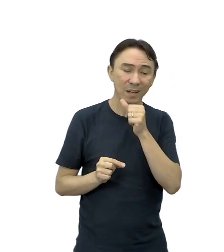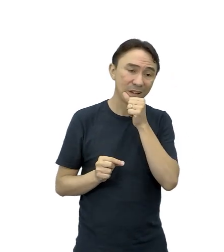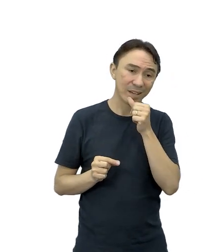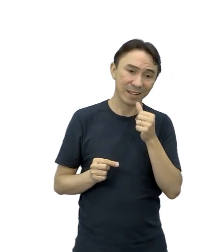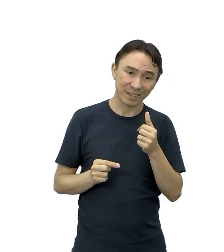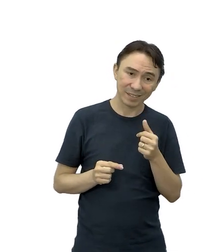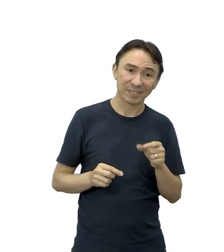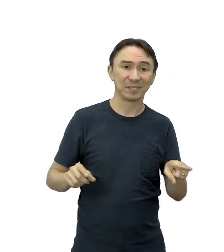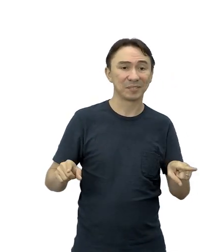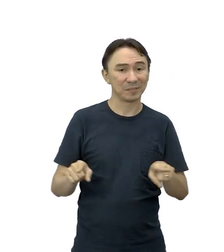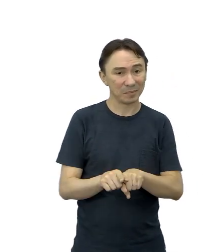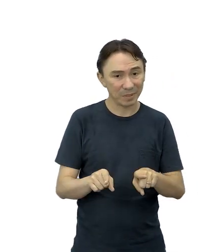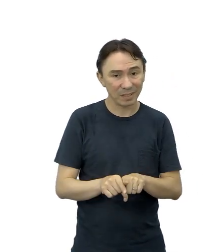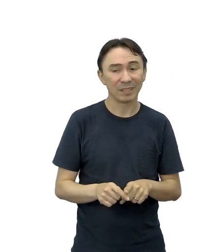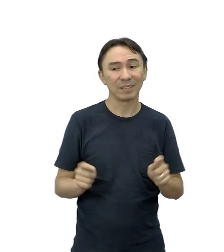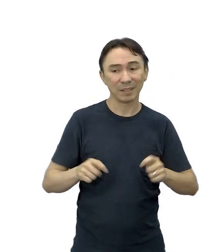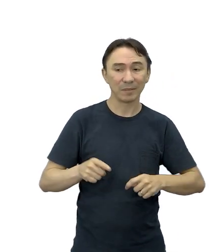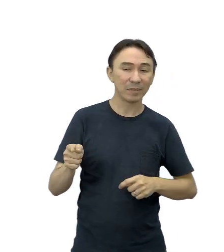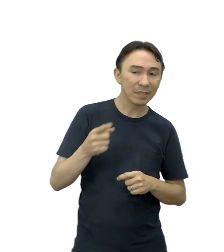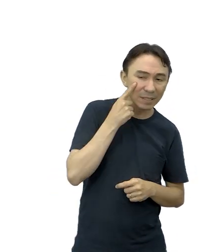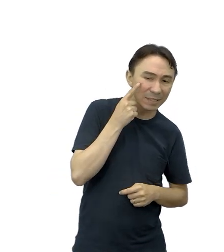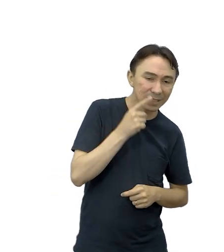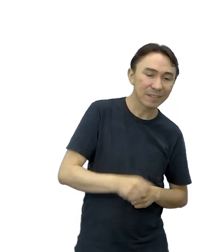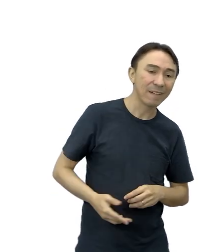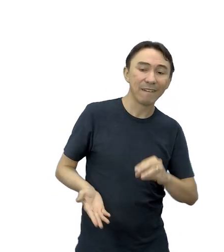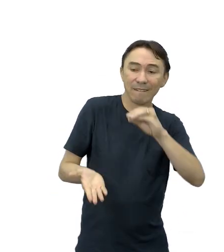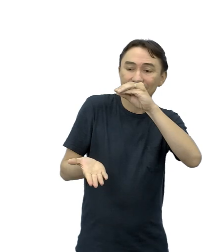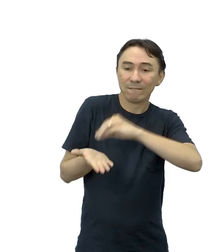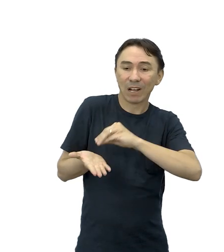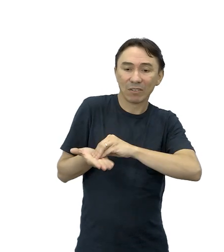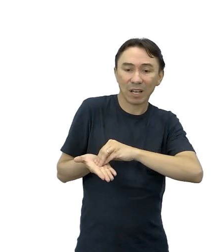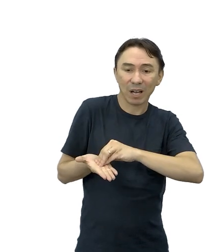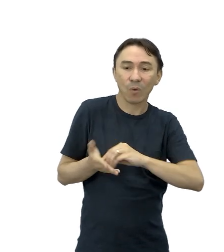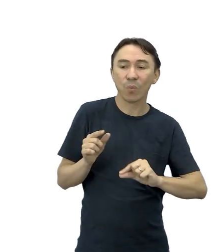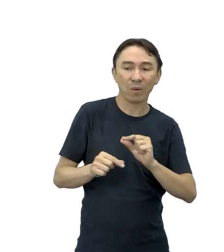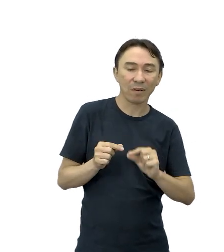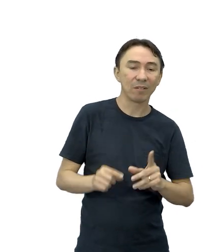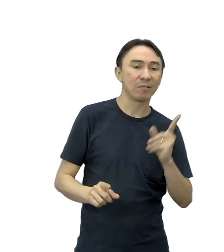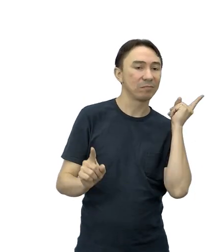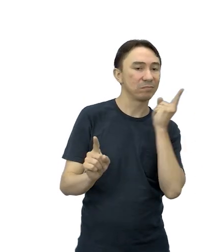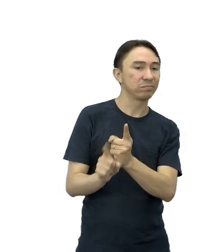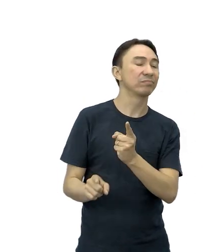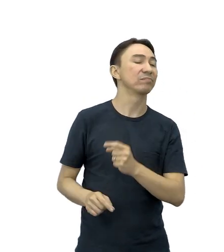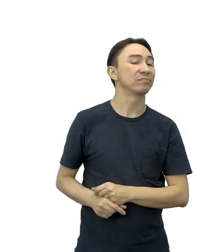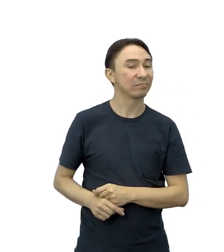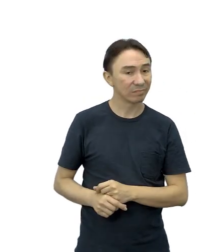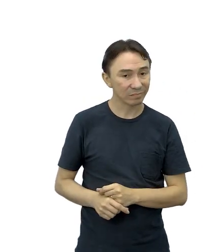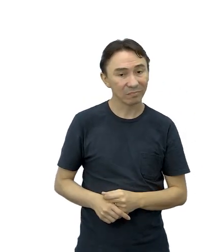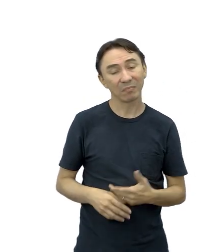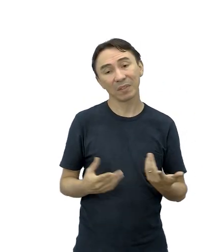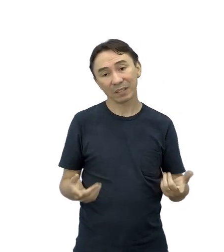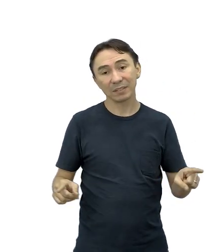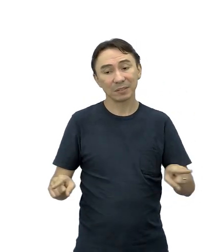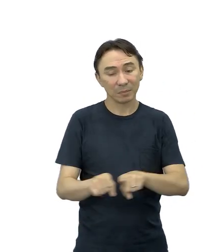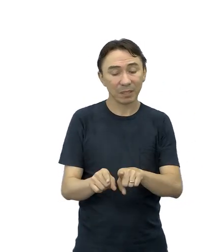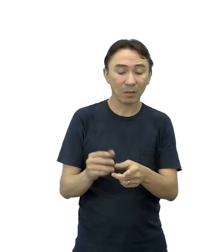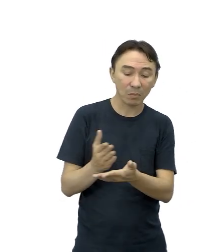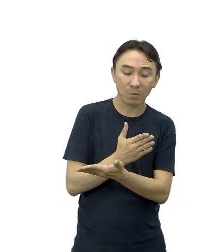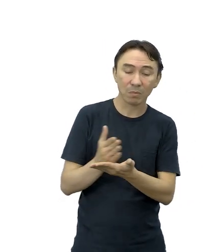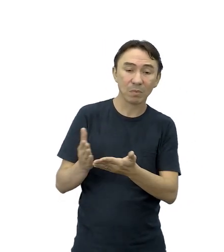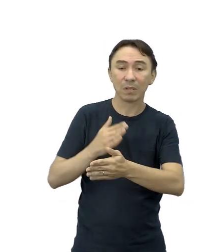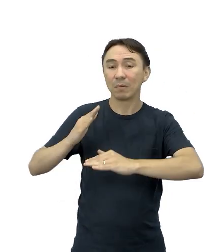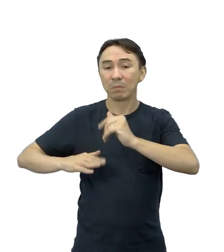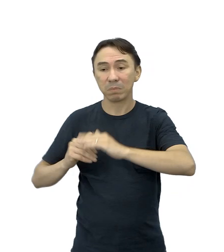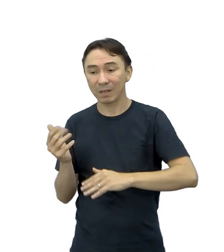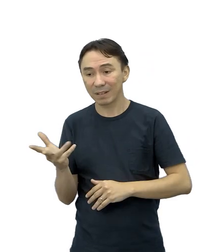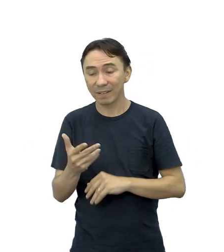também aprendizagens e defasagens, é possível também diagnosticar e retomar habilidades, como eu já disse, e ela,